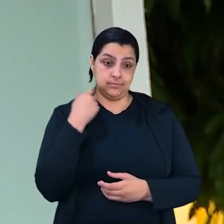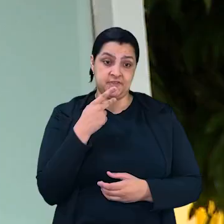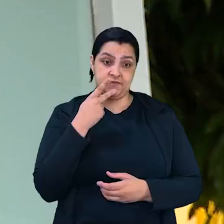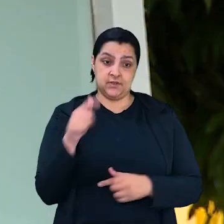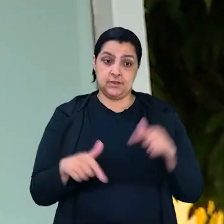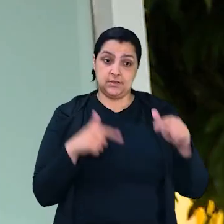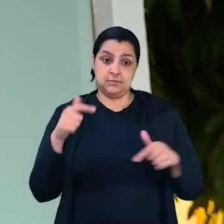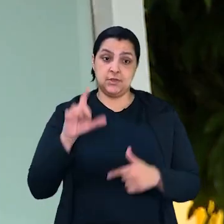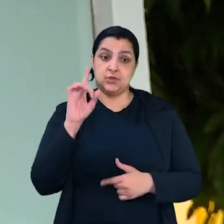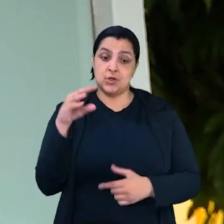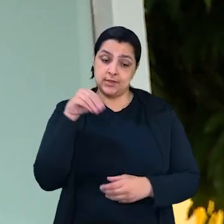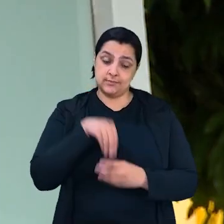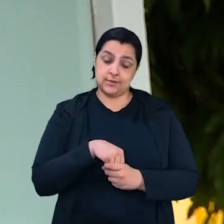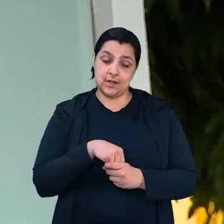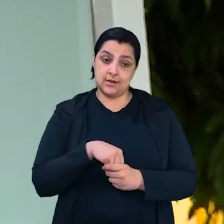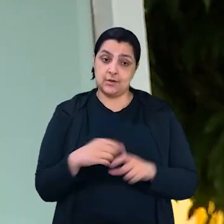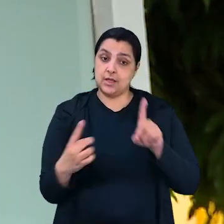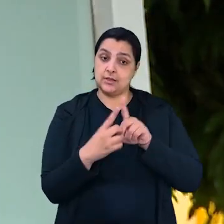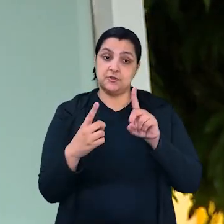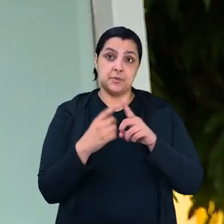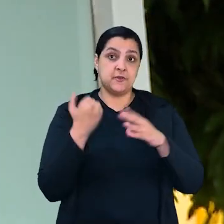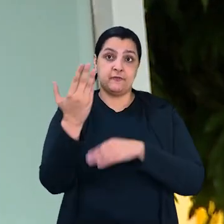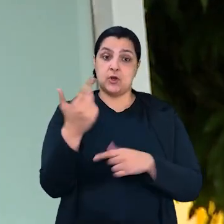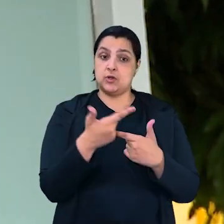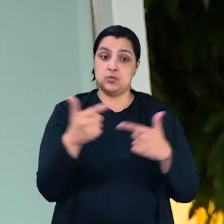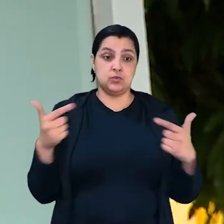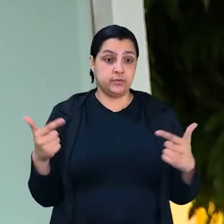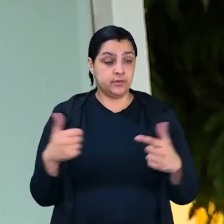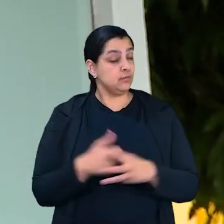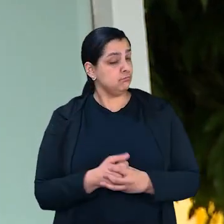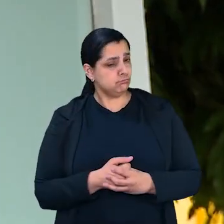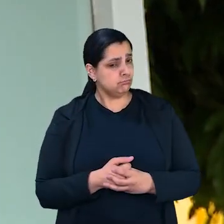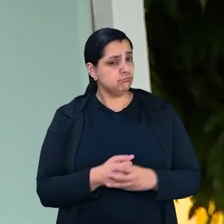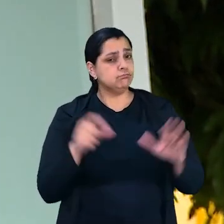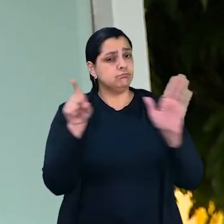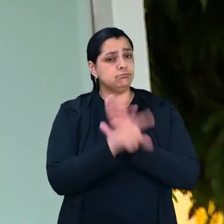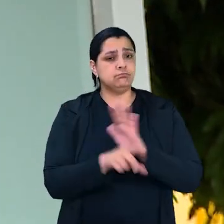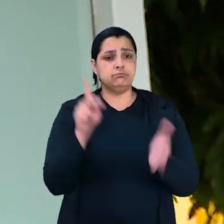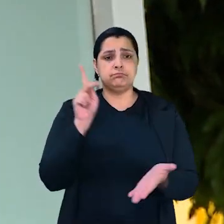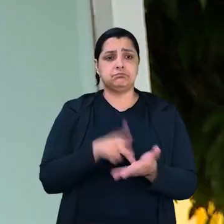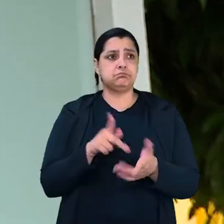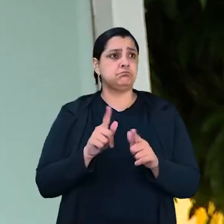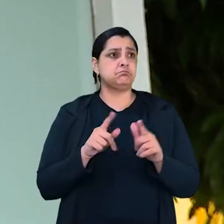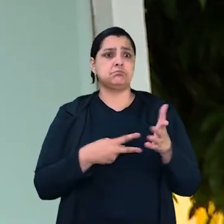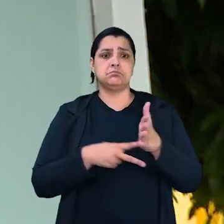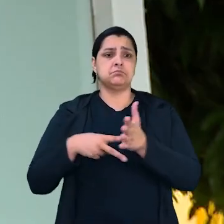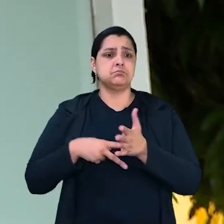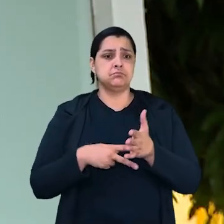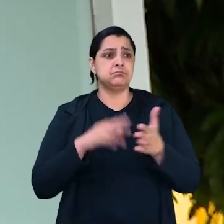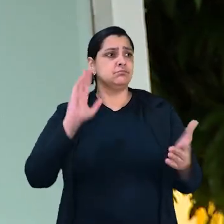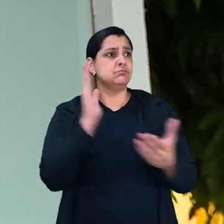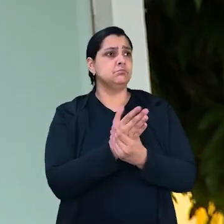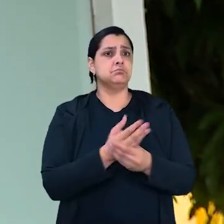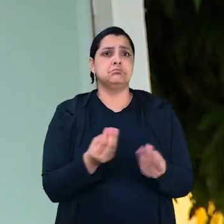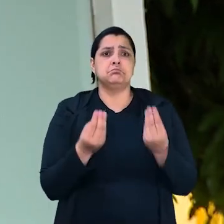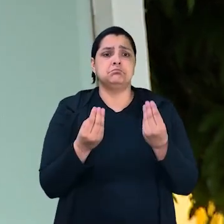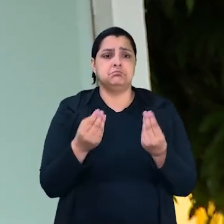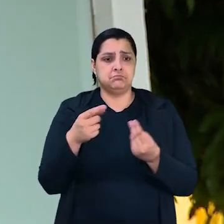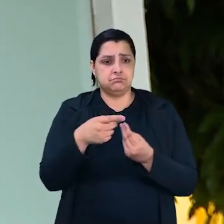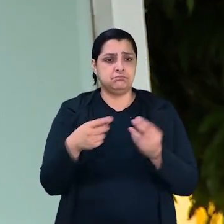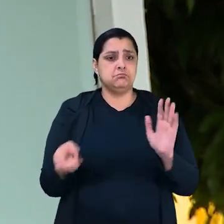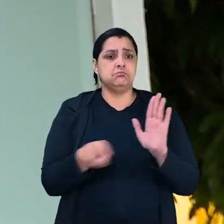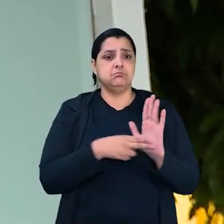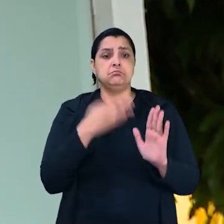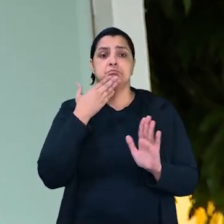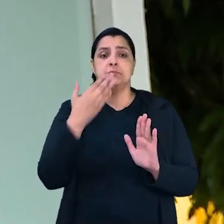alegou que o expediente foi apenas interno, sem atendimento ao público. Questionou ainda a legitimidade do sindicato para entrar com a